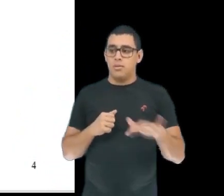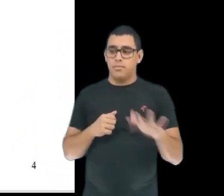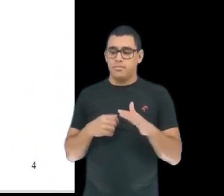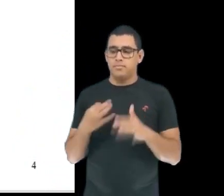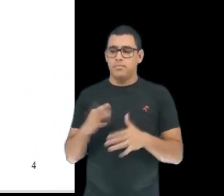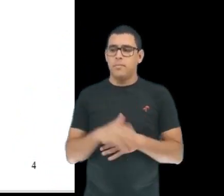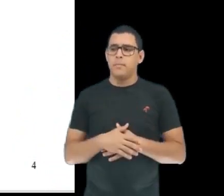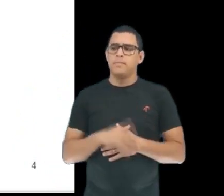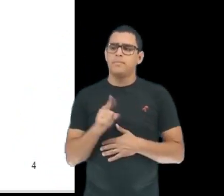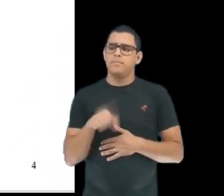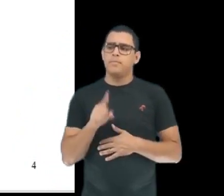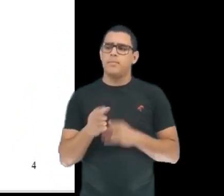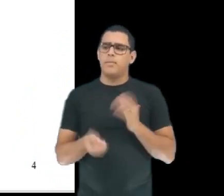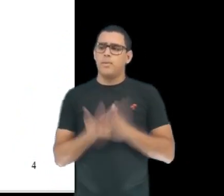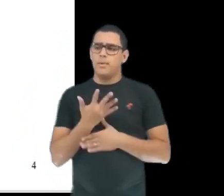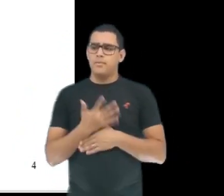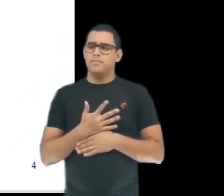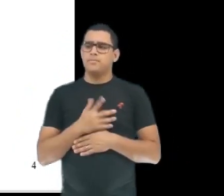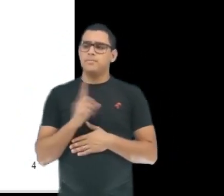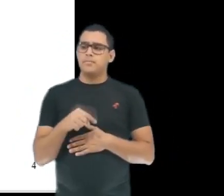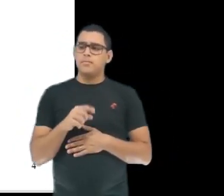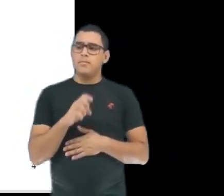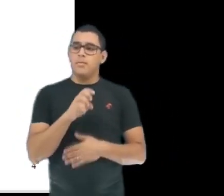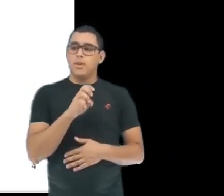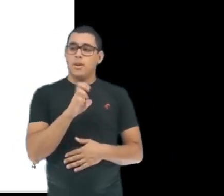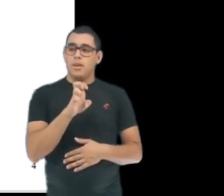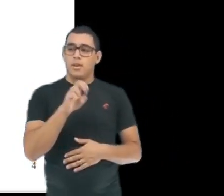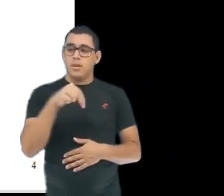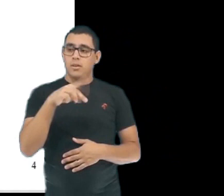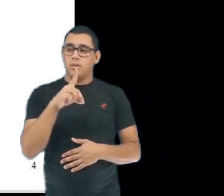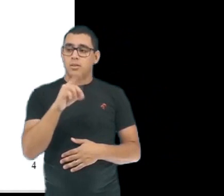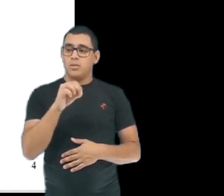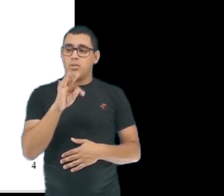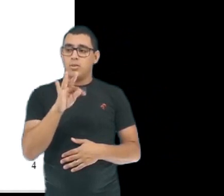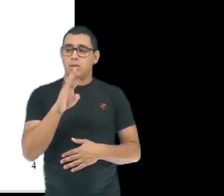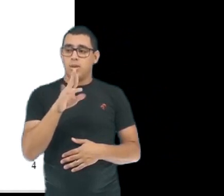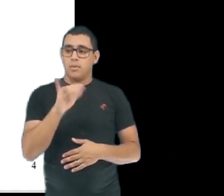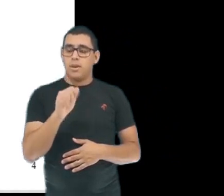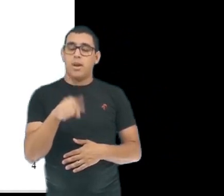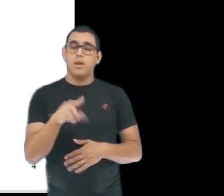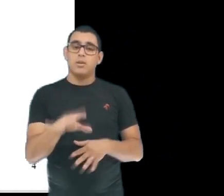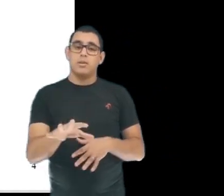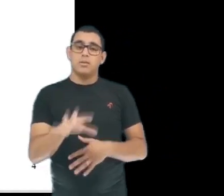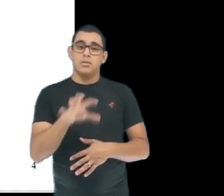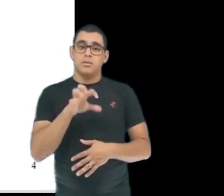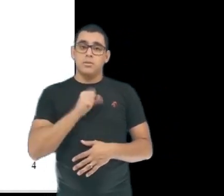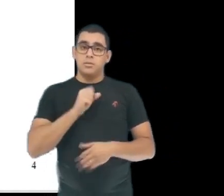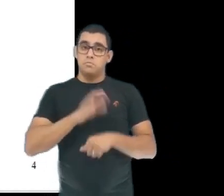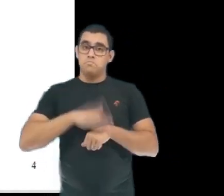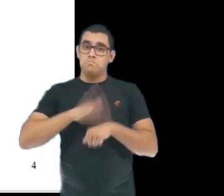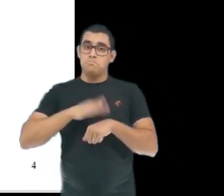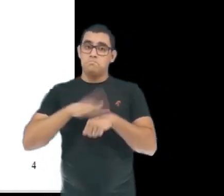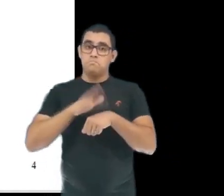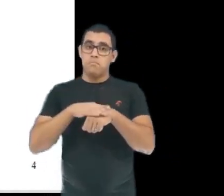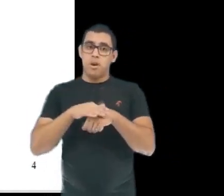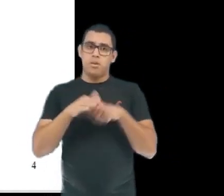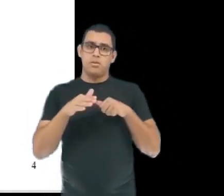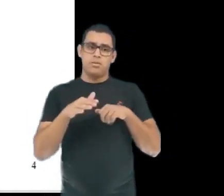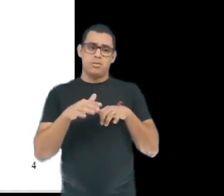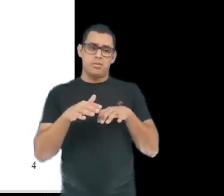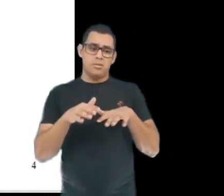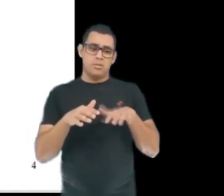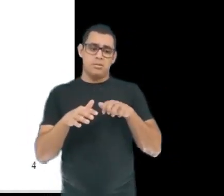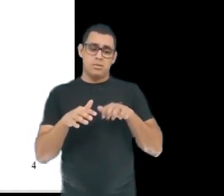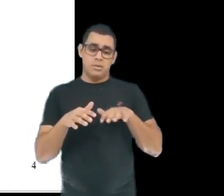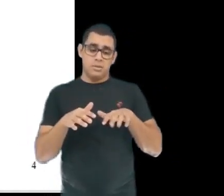tem a liberação, certo? Então, o que é uma reação endotérmica? São aquelas que absorvem calor mais do que o que liberam. Então,